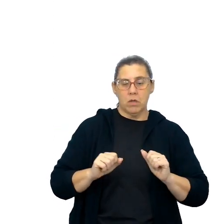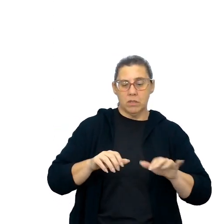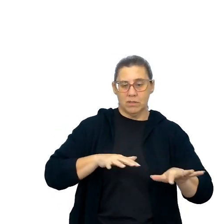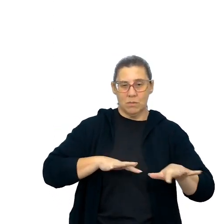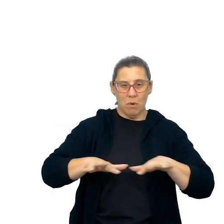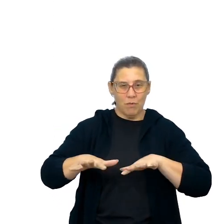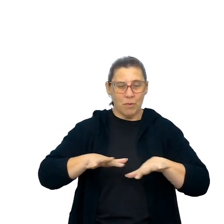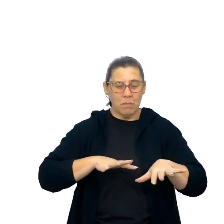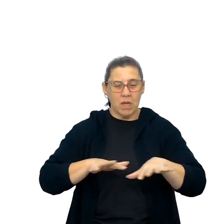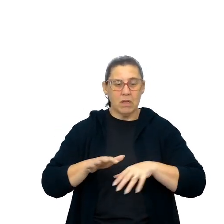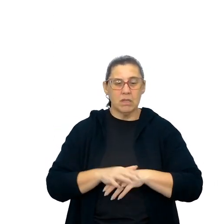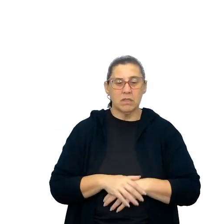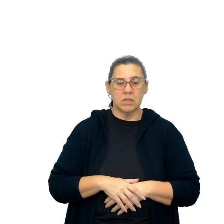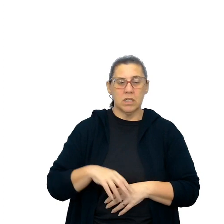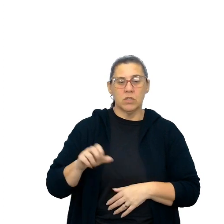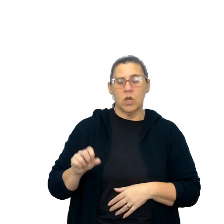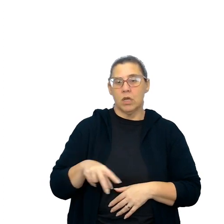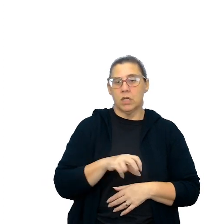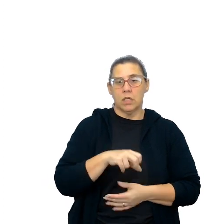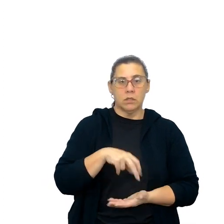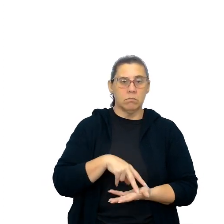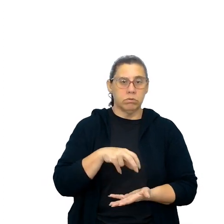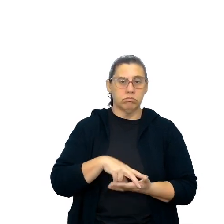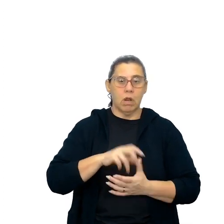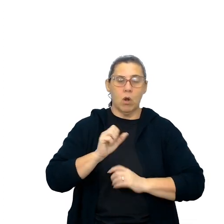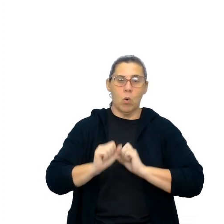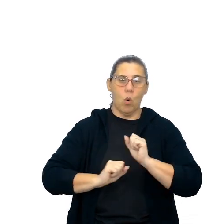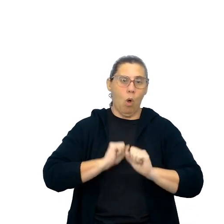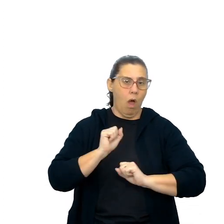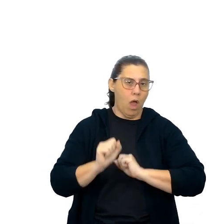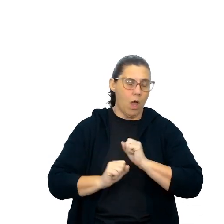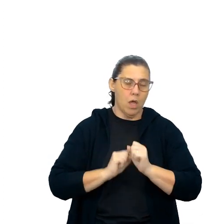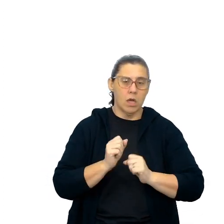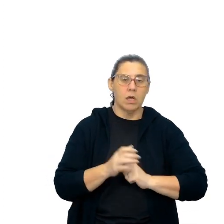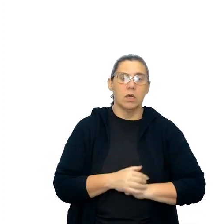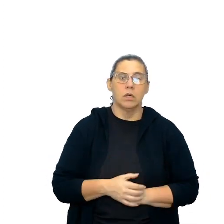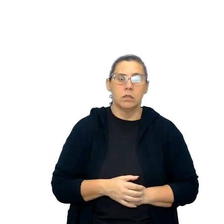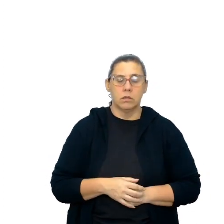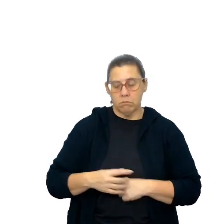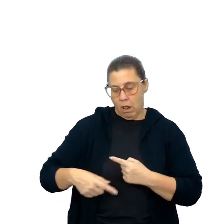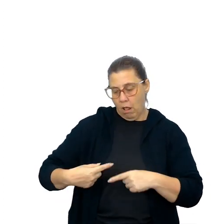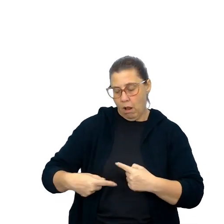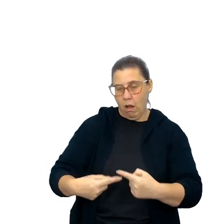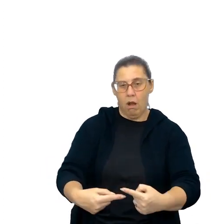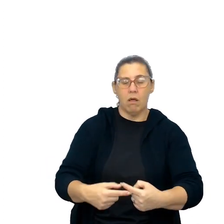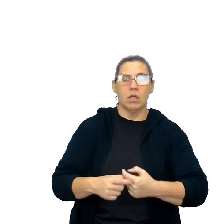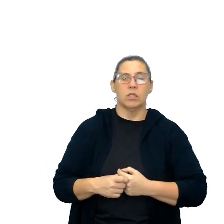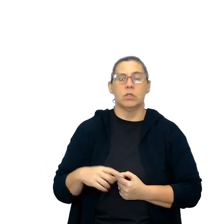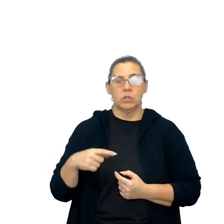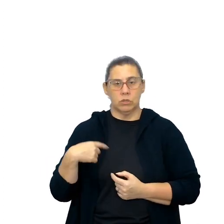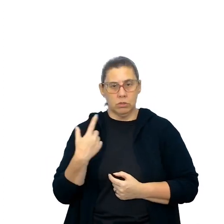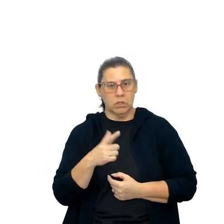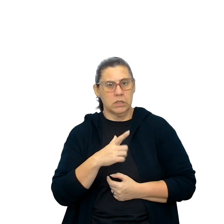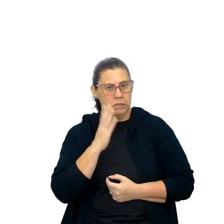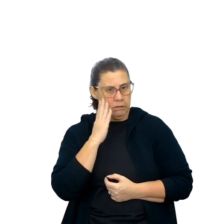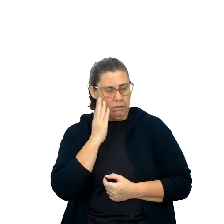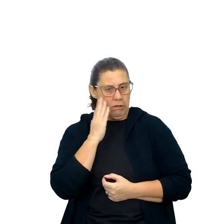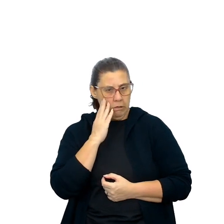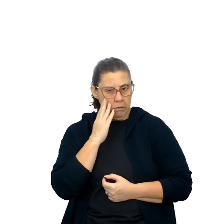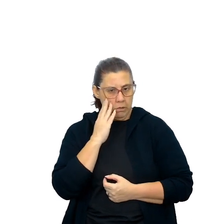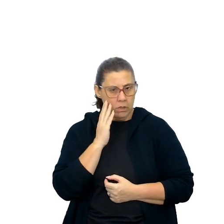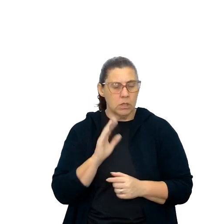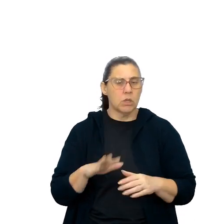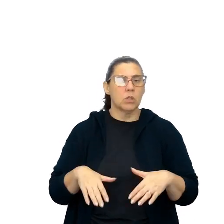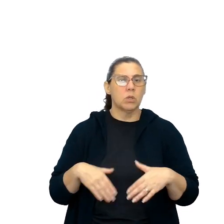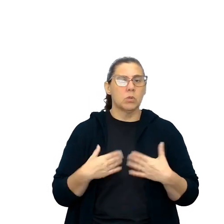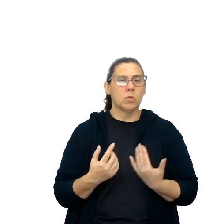movimentar, seja andando, pulando, correndo, né, rolando, né? A gente tem noção de